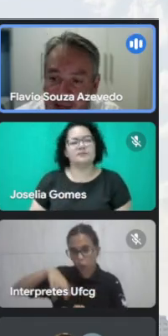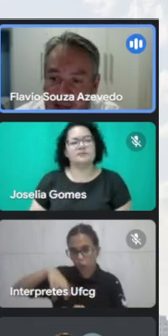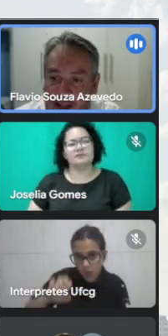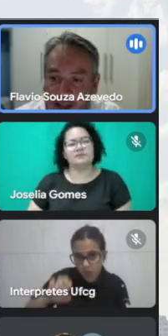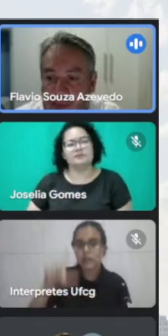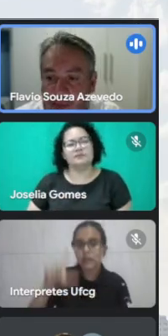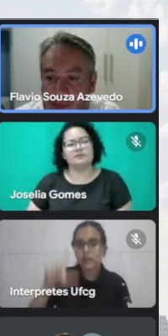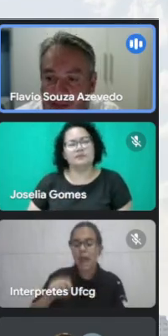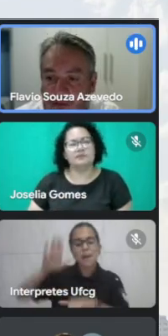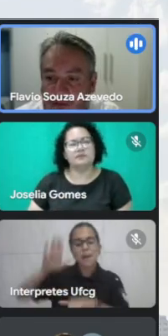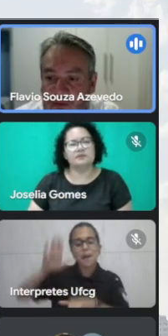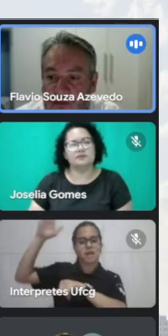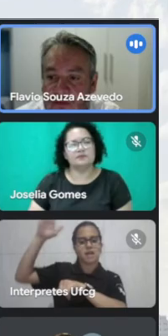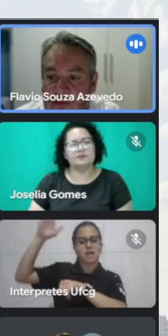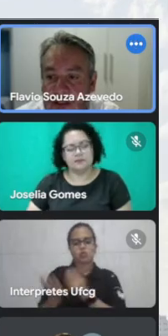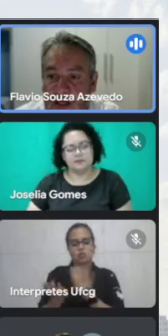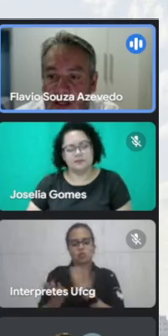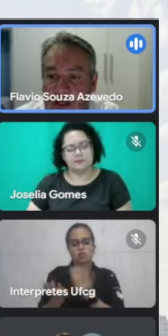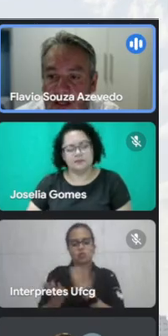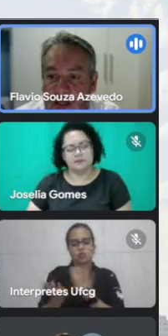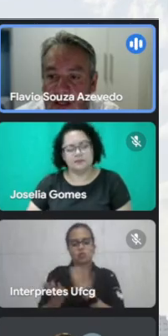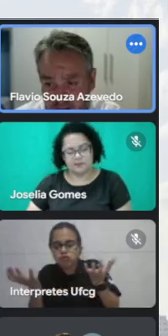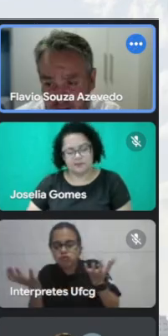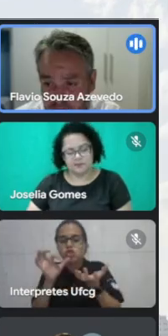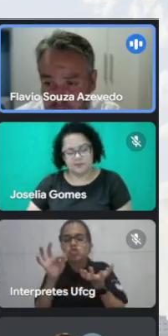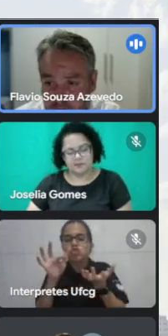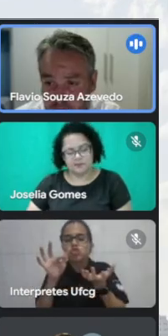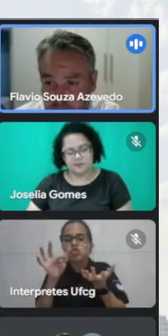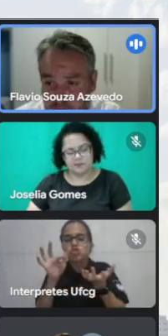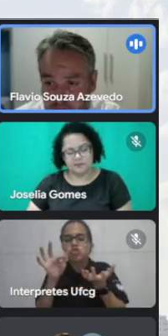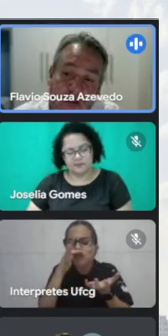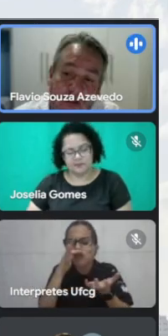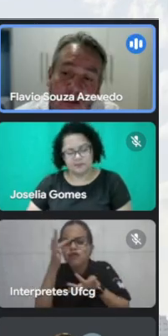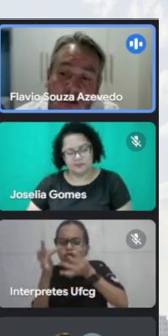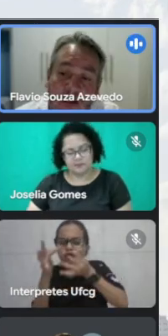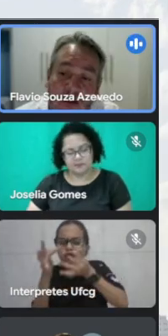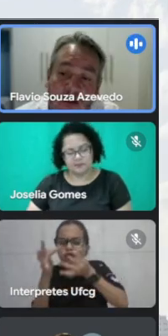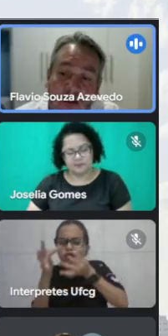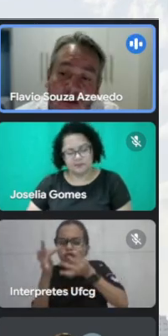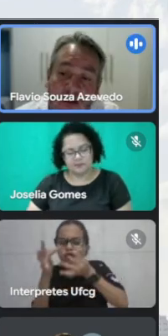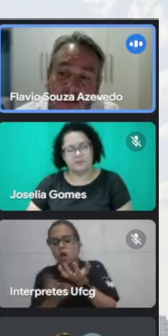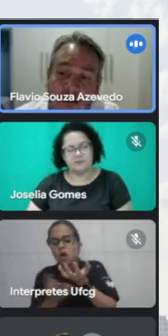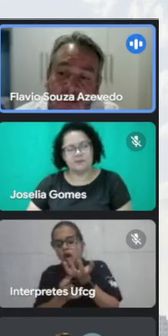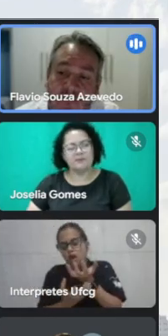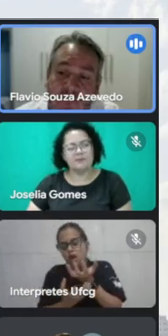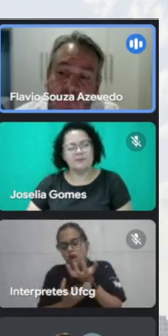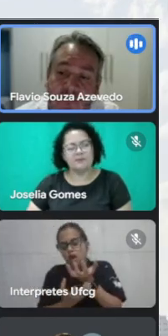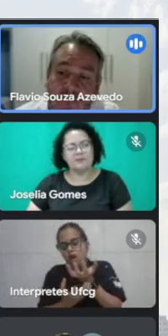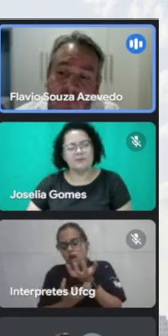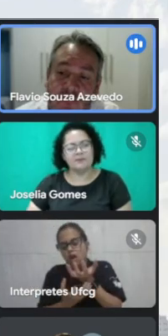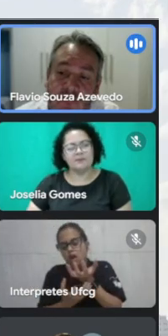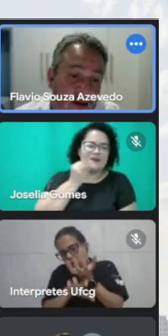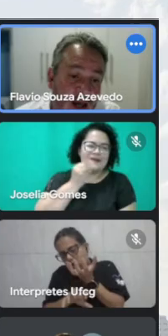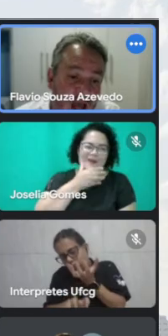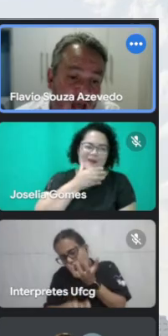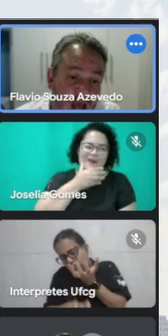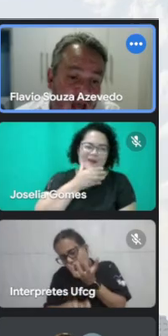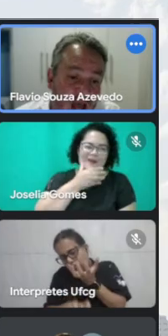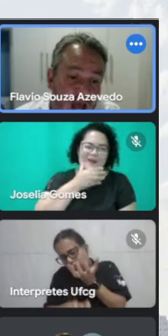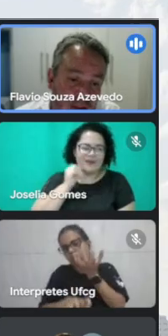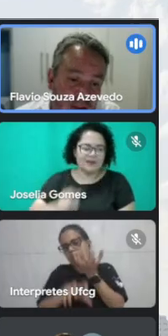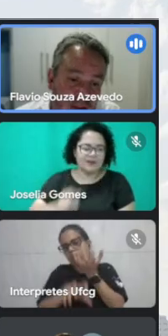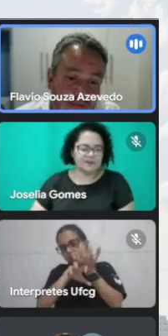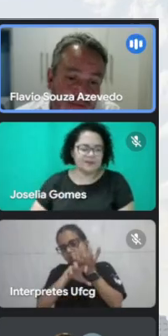submersa, enraizada, e apenas as folhas ficam ali, alguma flor, alguma coisa fica na parte flutuante.